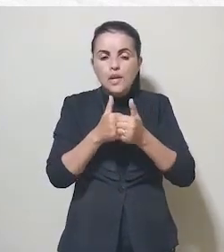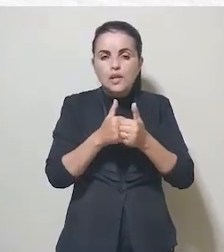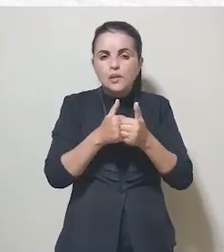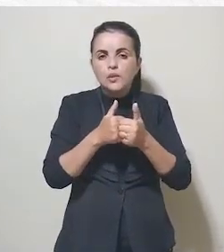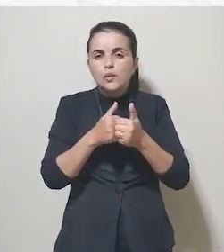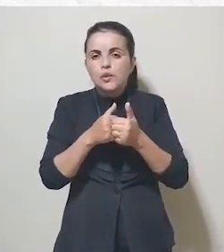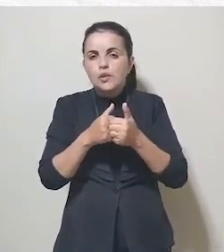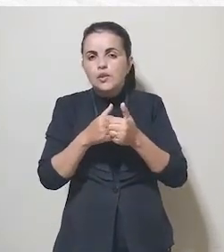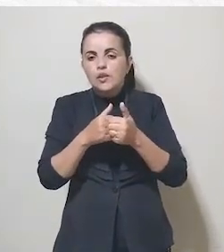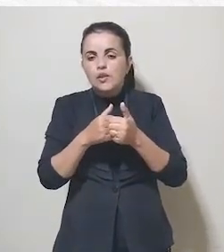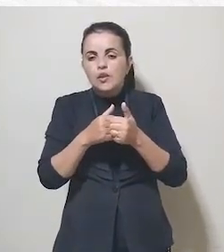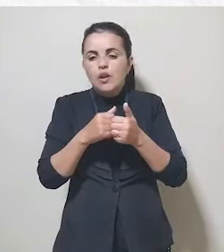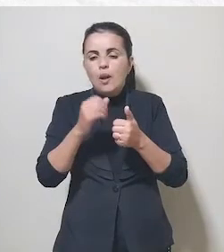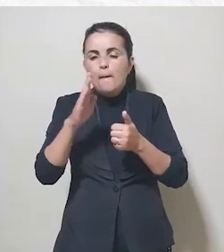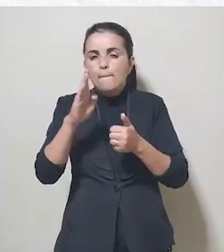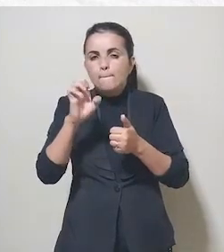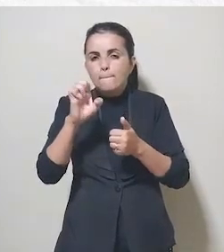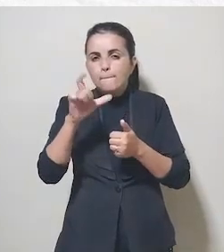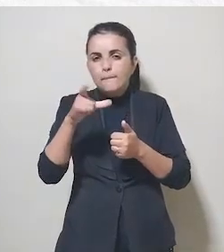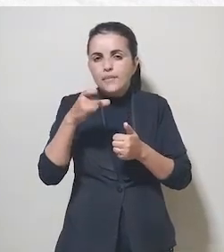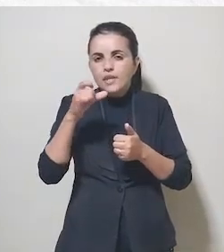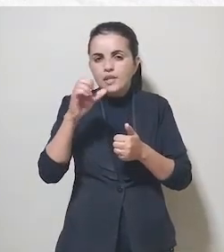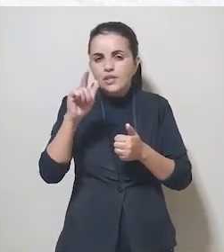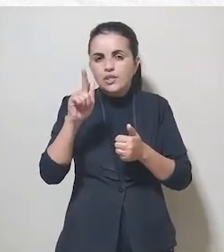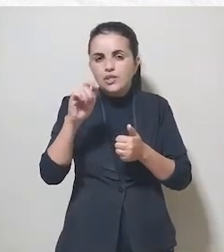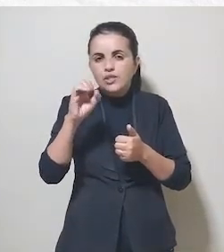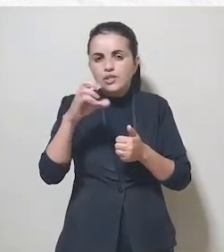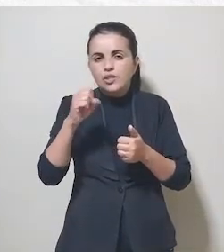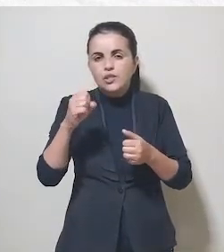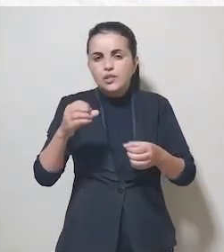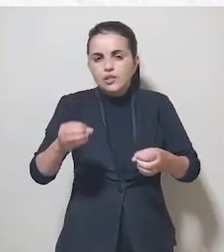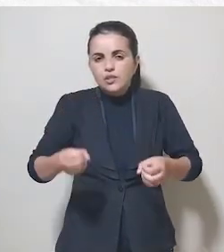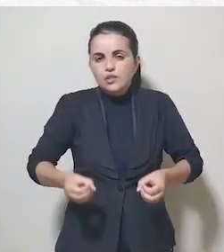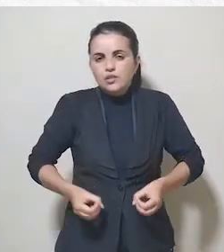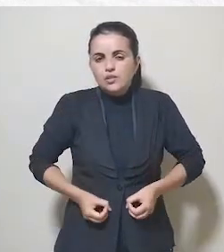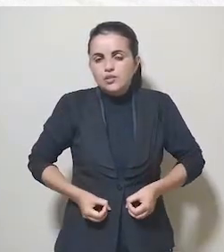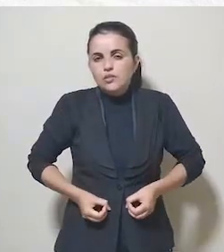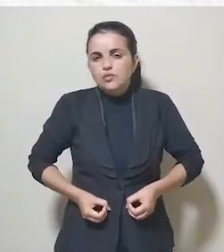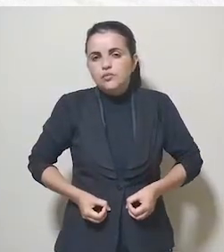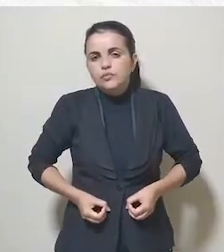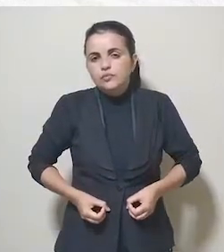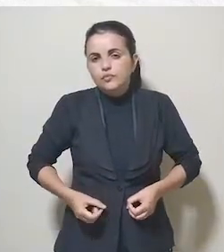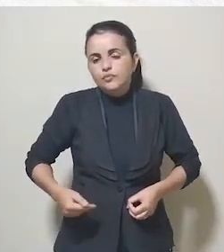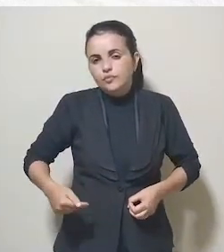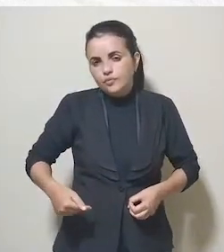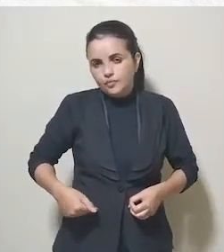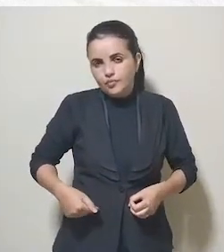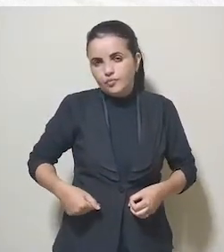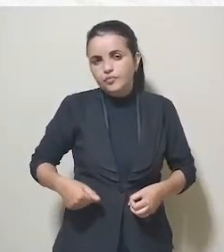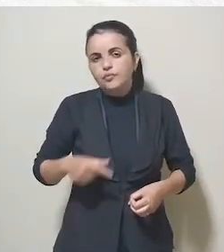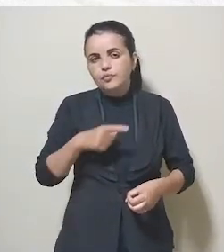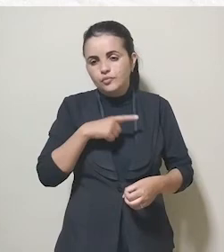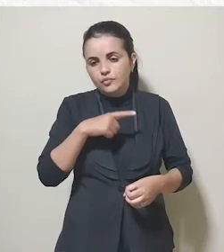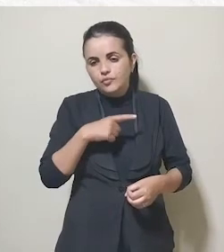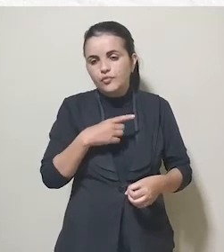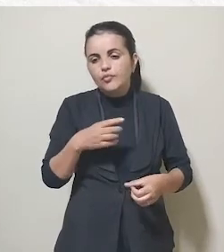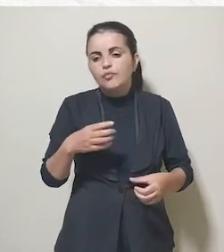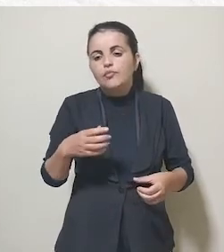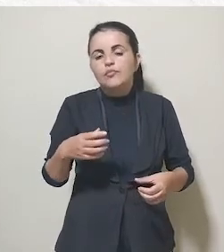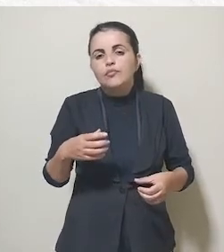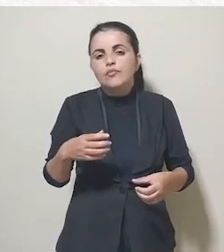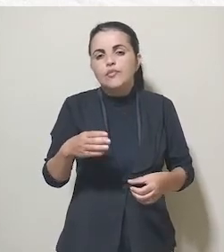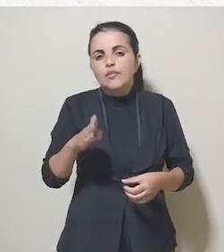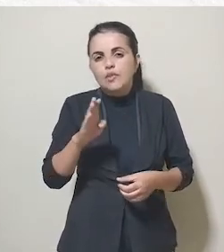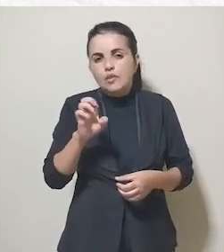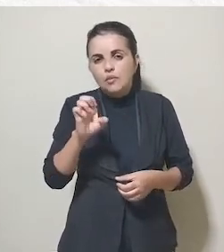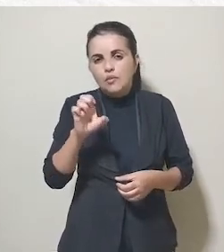bexiga. Então aqui a gente tem a bexiga e a gente tem a próstata aqui, certo? Ele fica sobre a